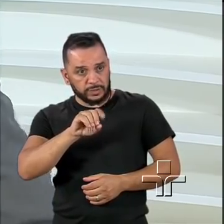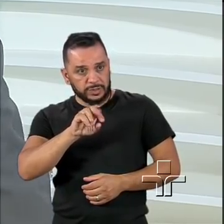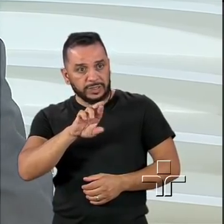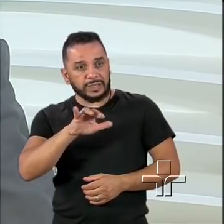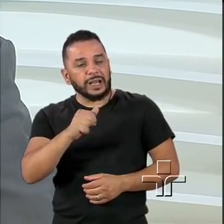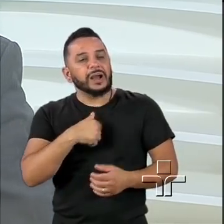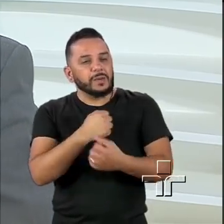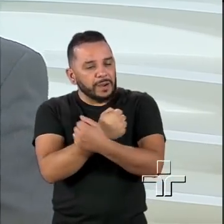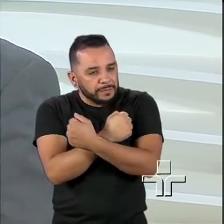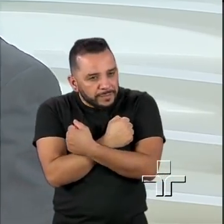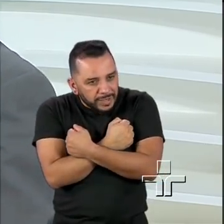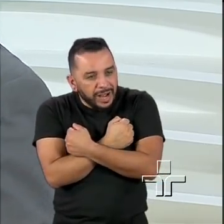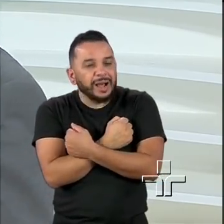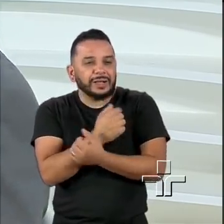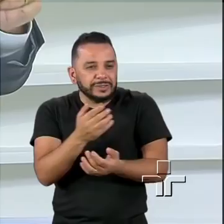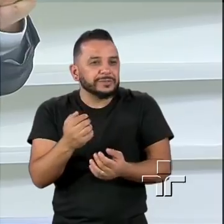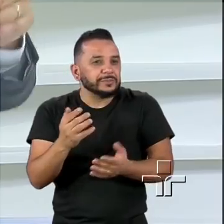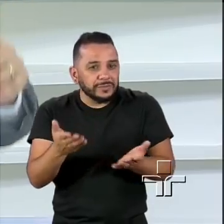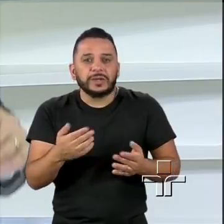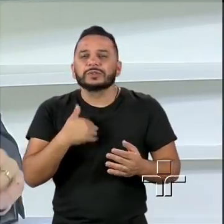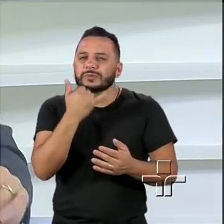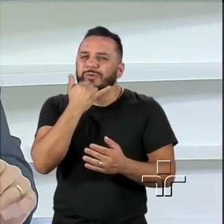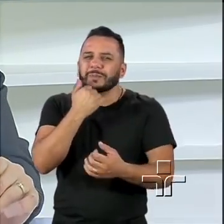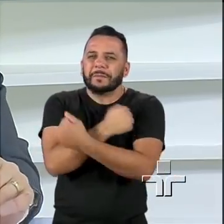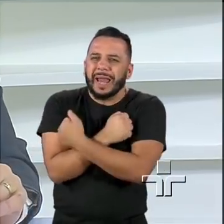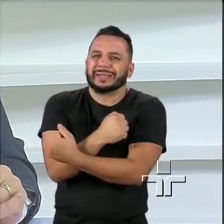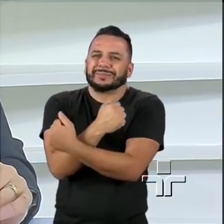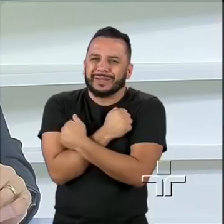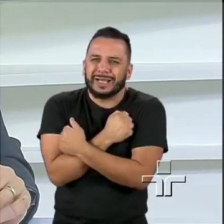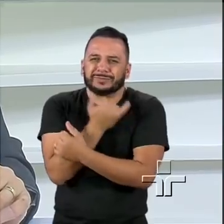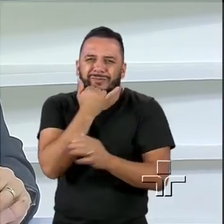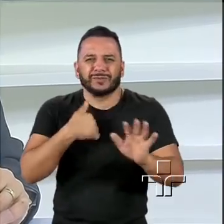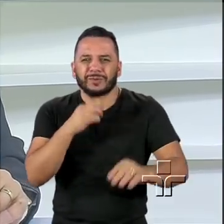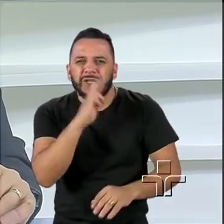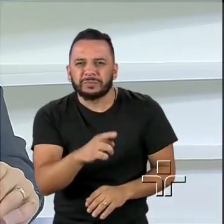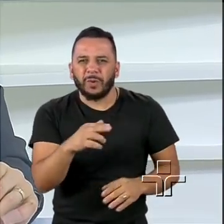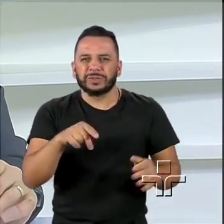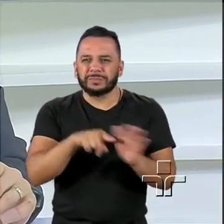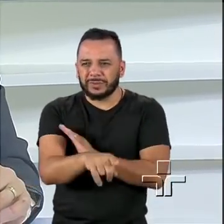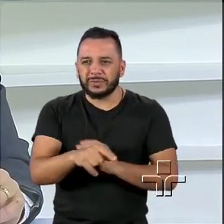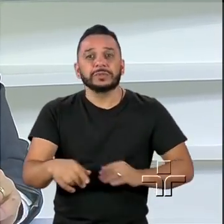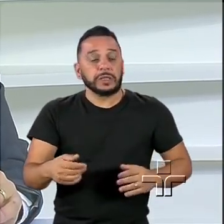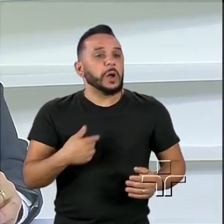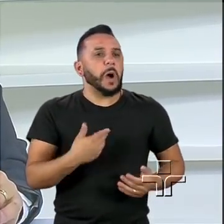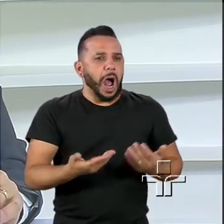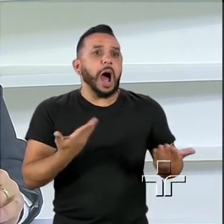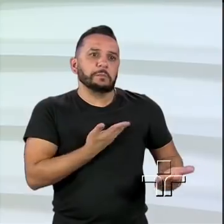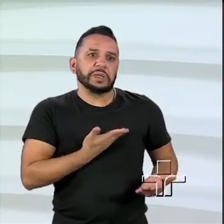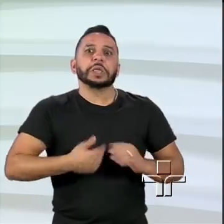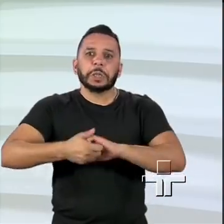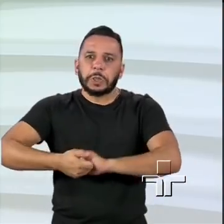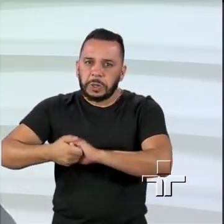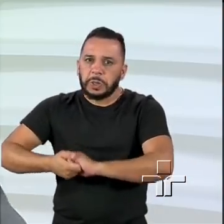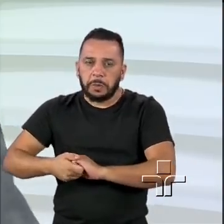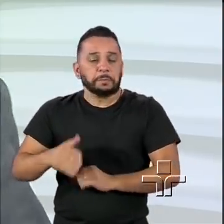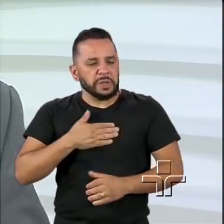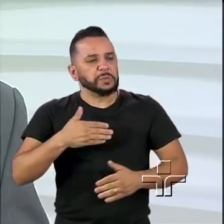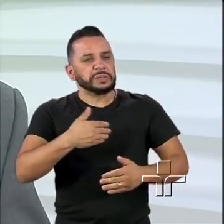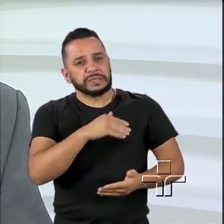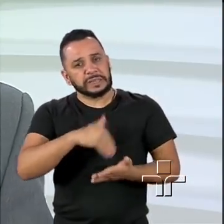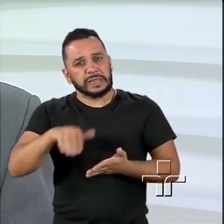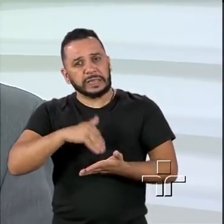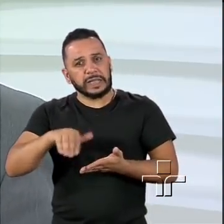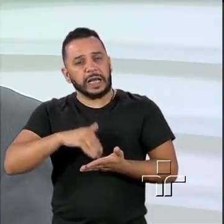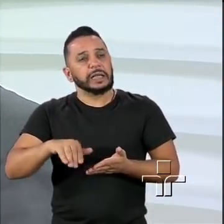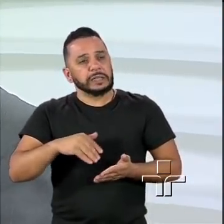meu secretário de segurança. Muito abraço aqui, vou responder as perguntas. Tem que aproveitar e cumprimentar os amigos. Aliás, foi meu secretário de segurança, fazendo um belo